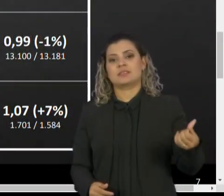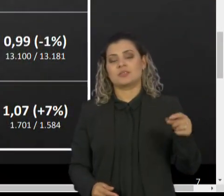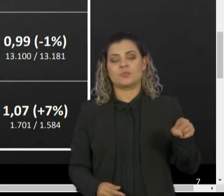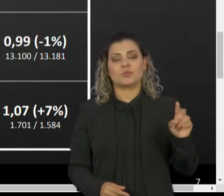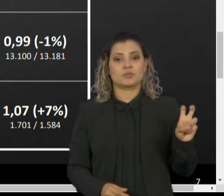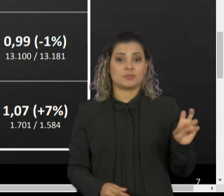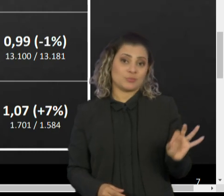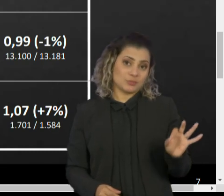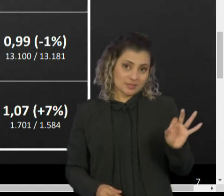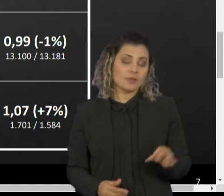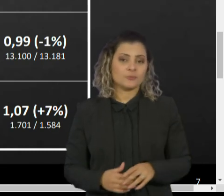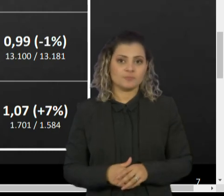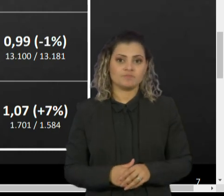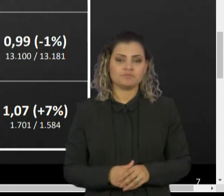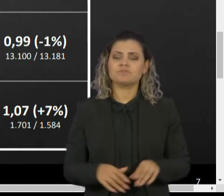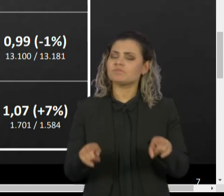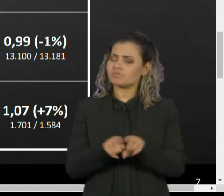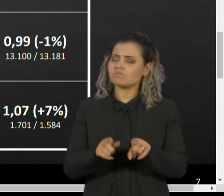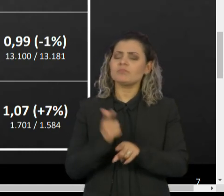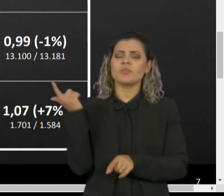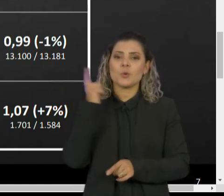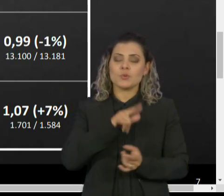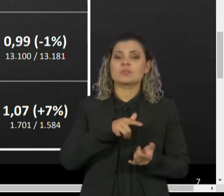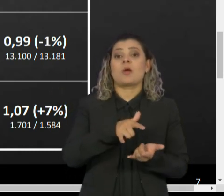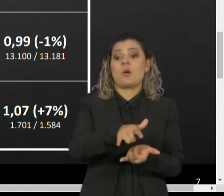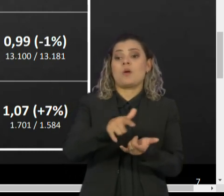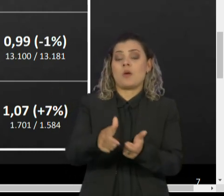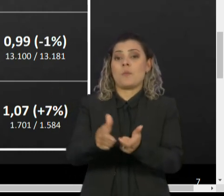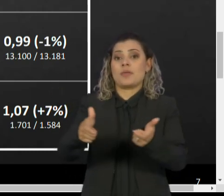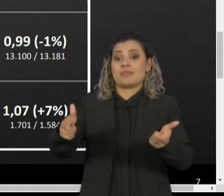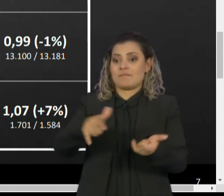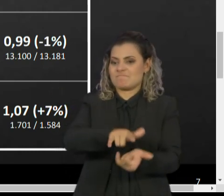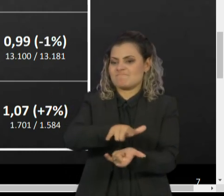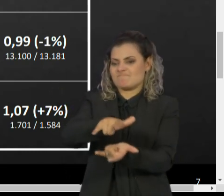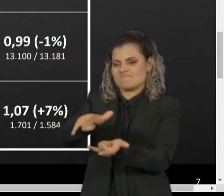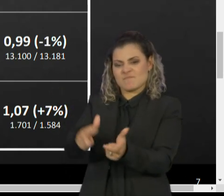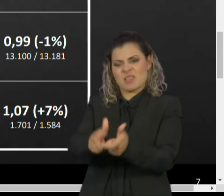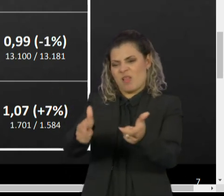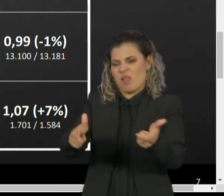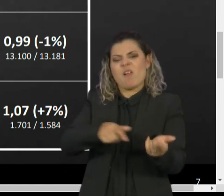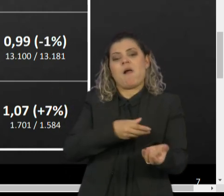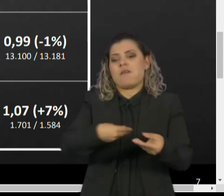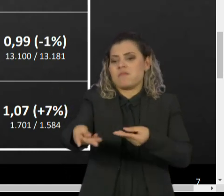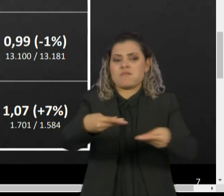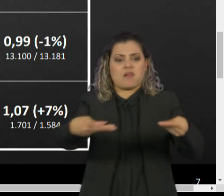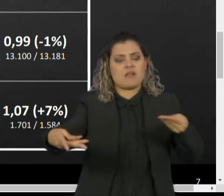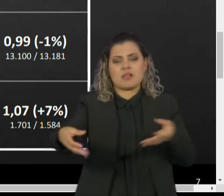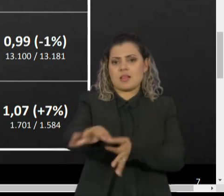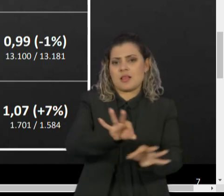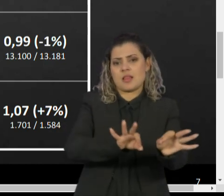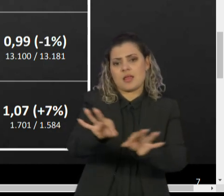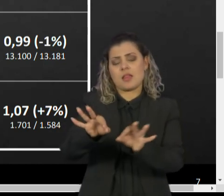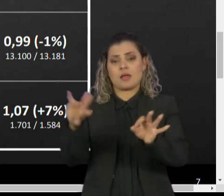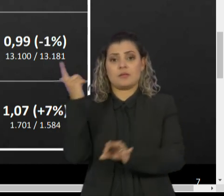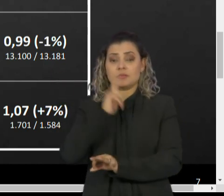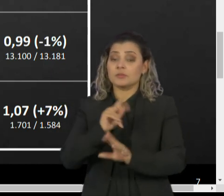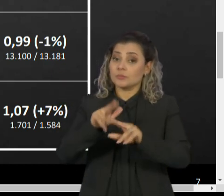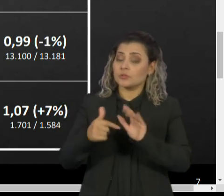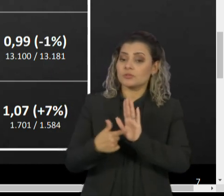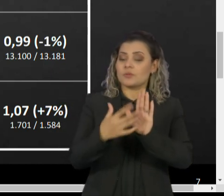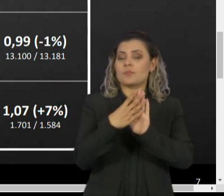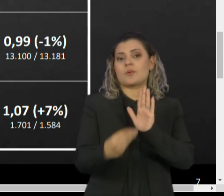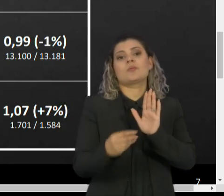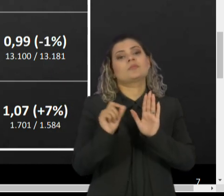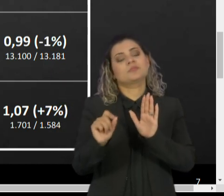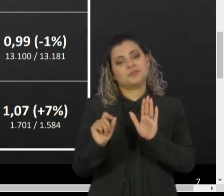66,5%. Também aumentamos muito a quantidade de leitos para atender as regiões que mais precisam, e isso já reflete no